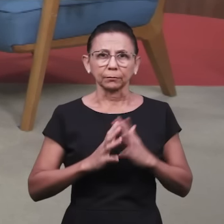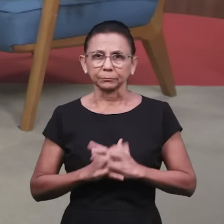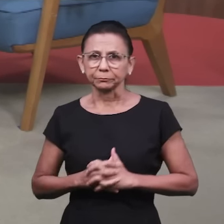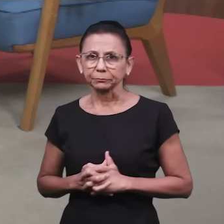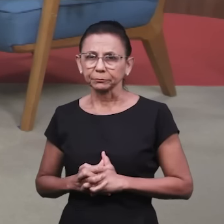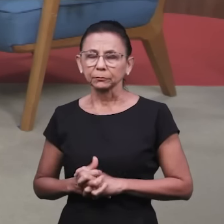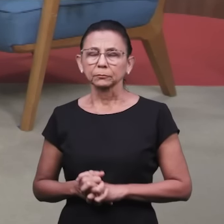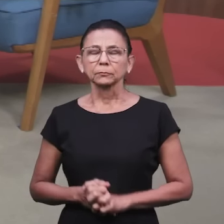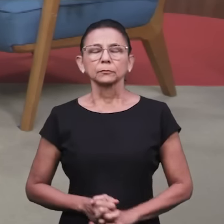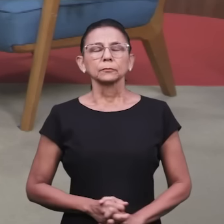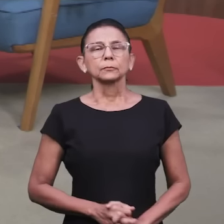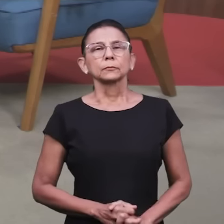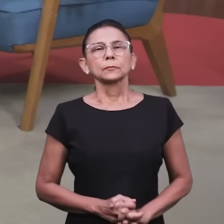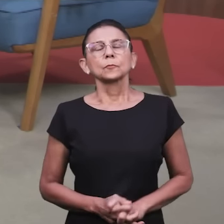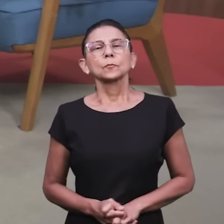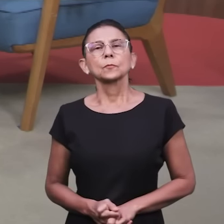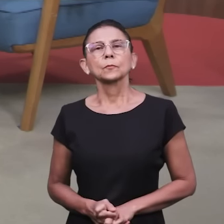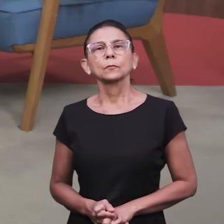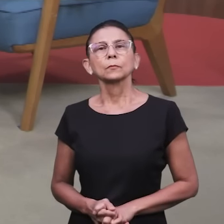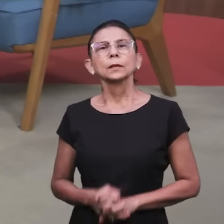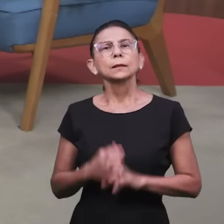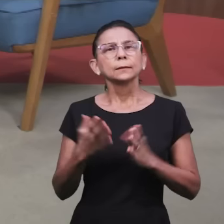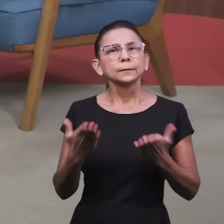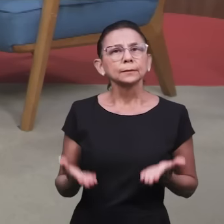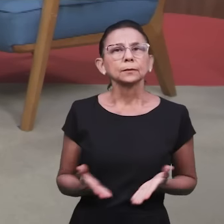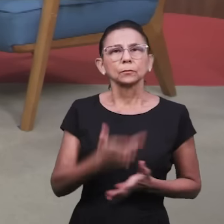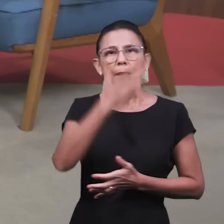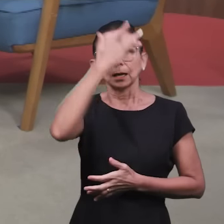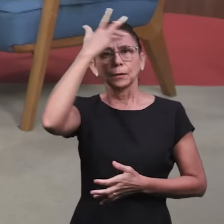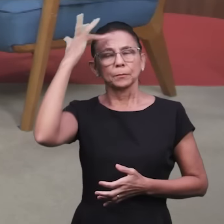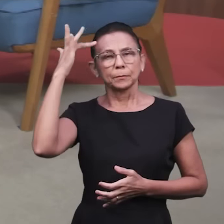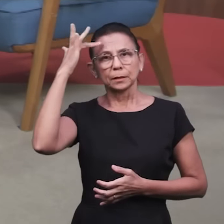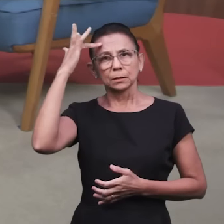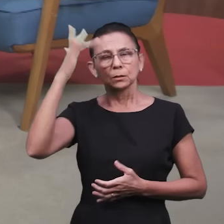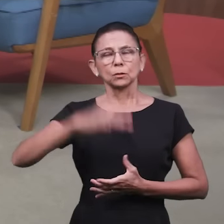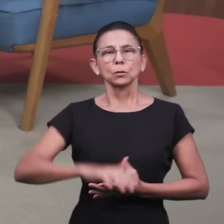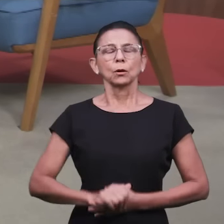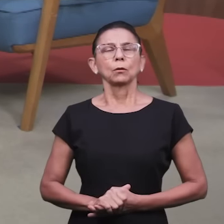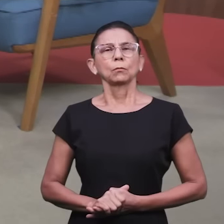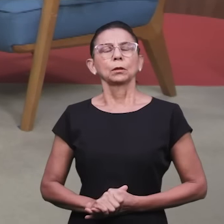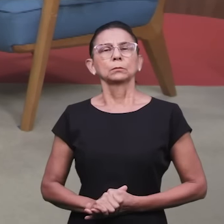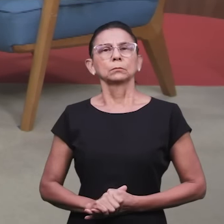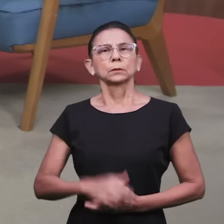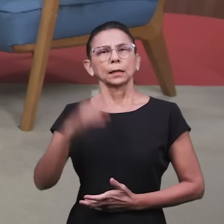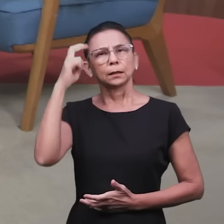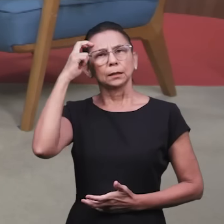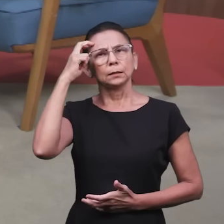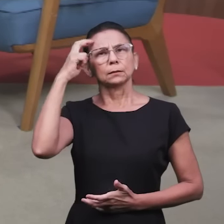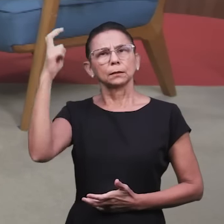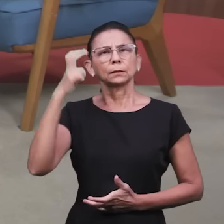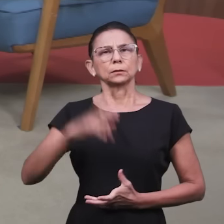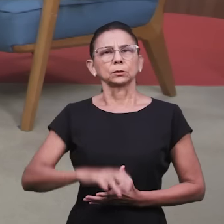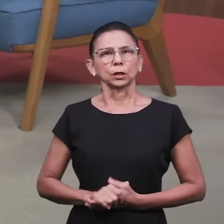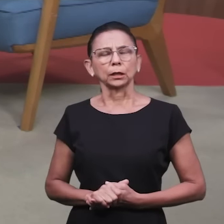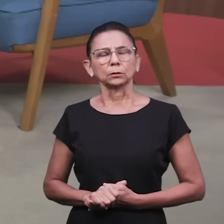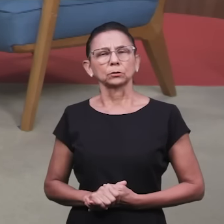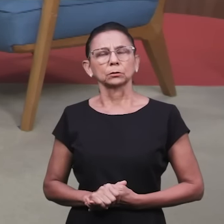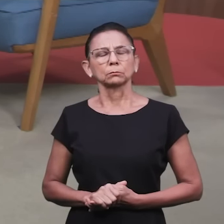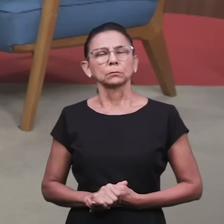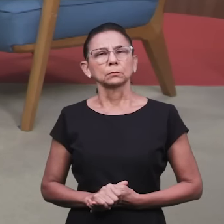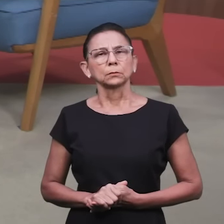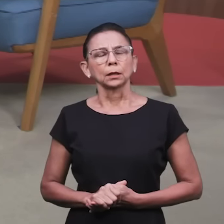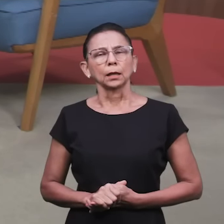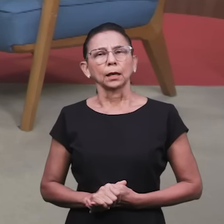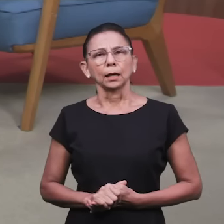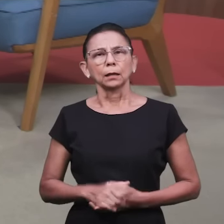casa sobre a rocha. Não é sobre um pedaço da rocha. É sobre o todo. A rocha. Não A rocha. uma